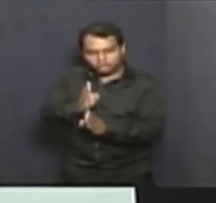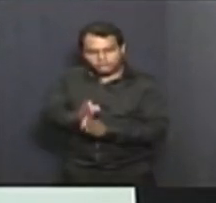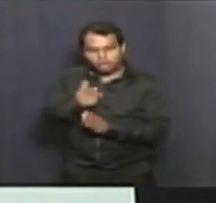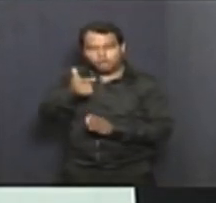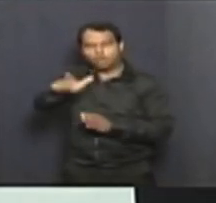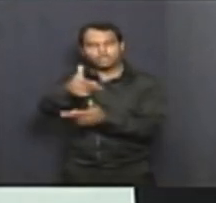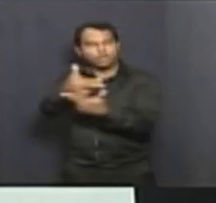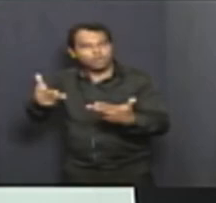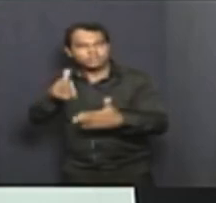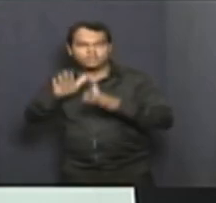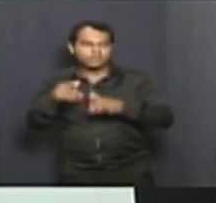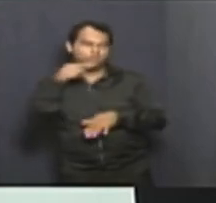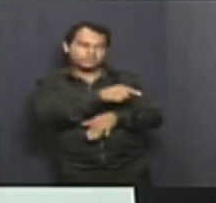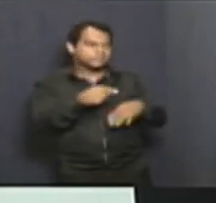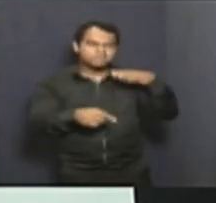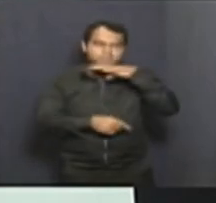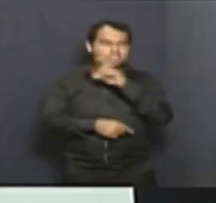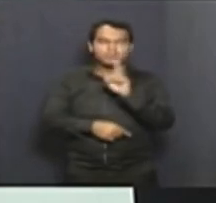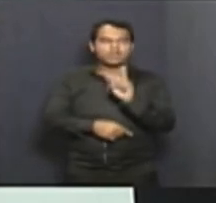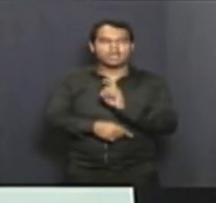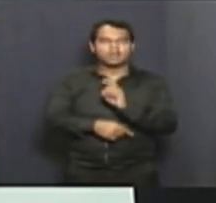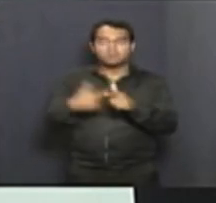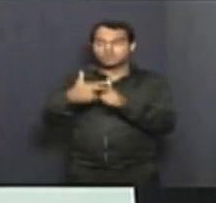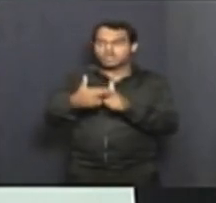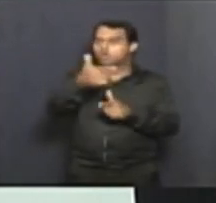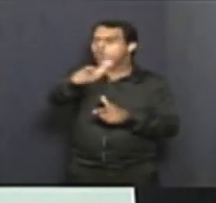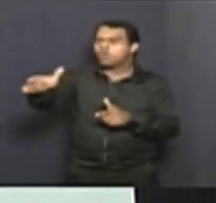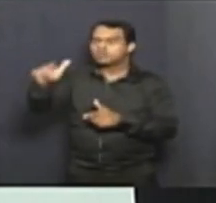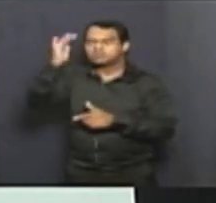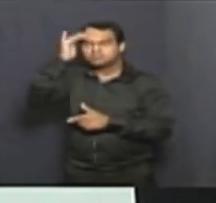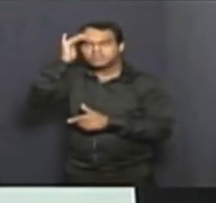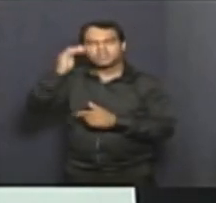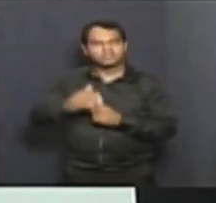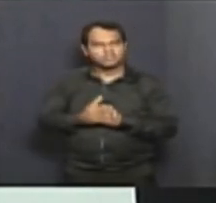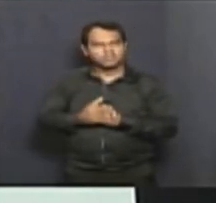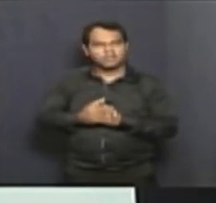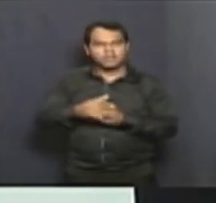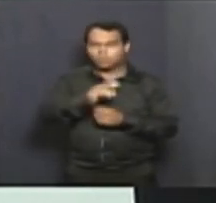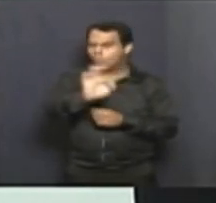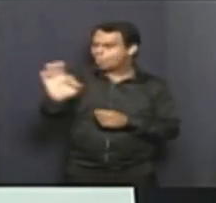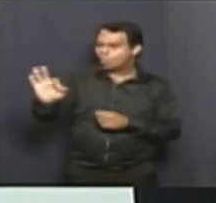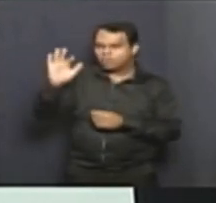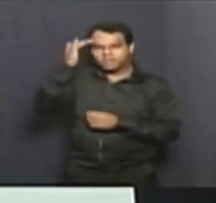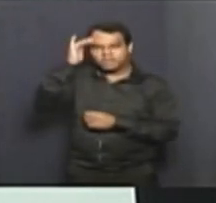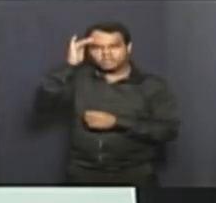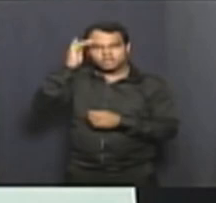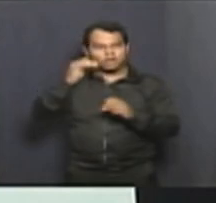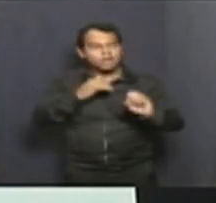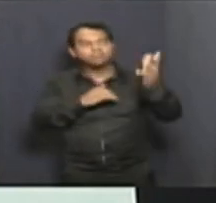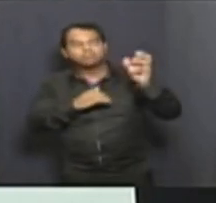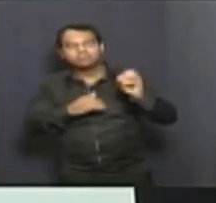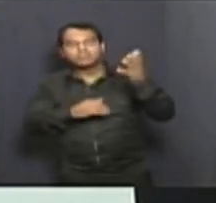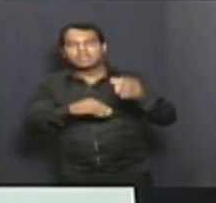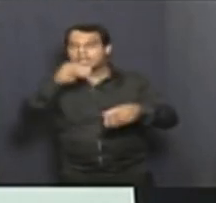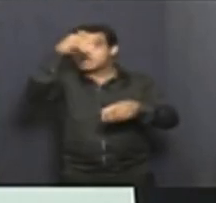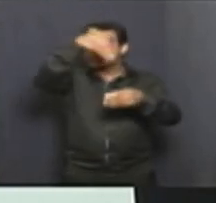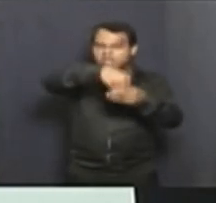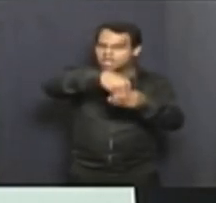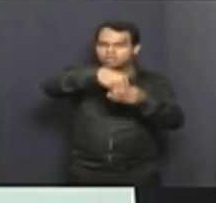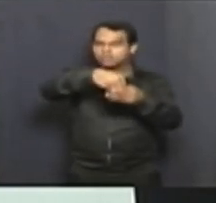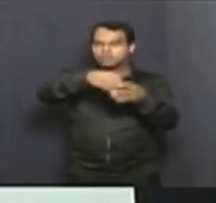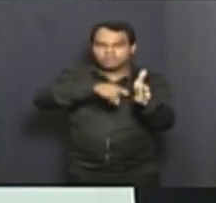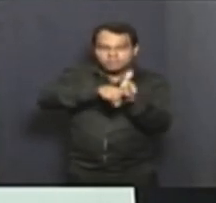imprensa não percebeu porque não chegou ao conhecimento de ninguém absolutamente ninguém o que se passou dentro da operação o